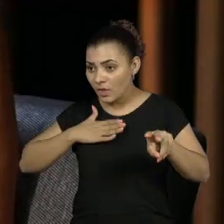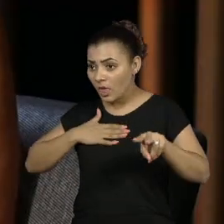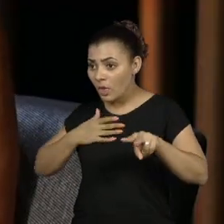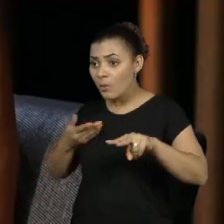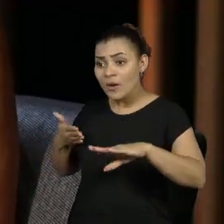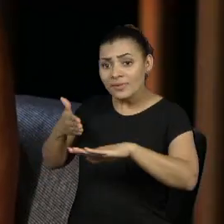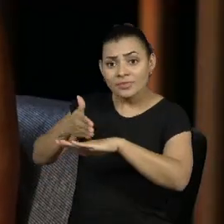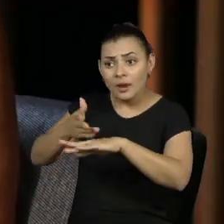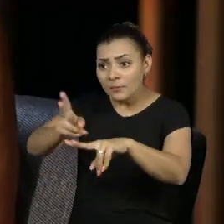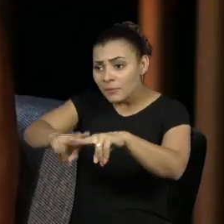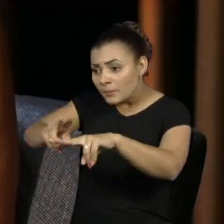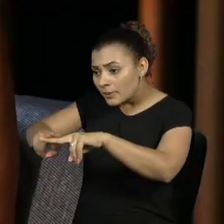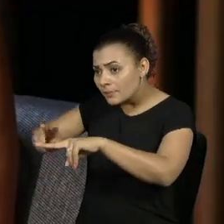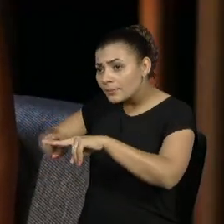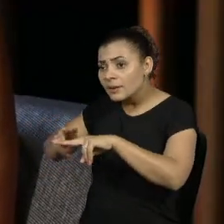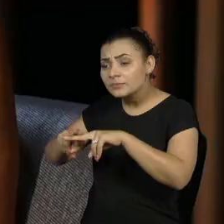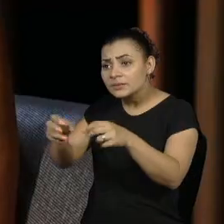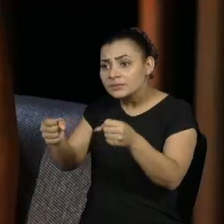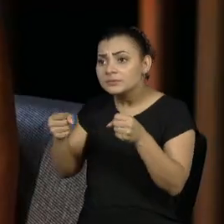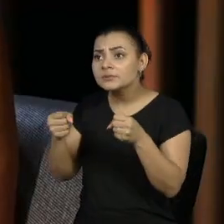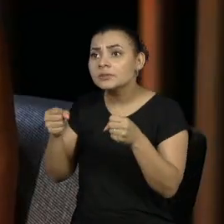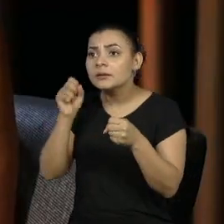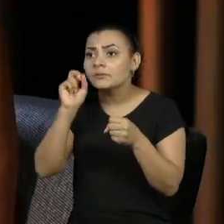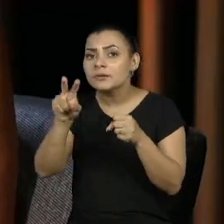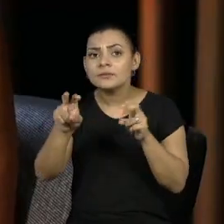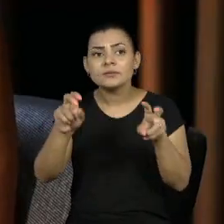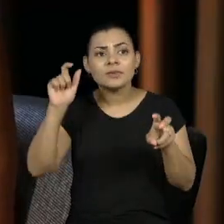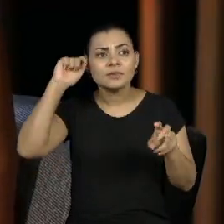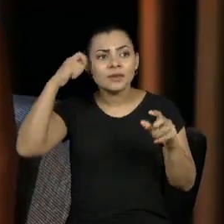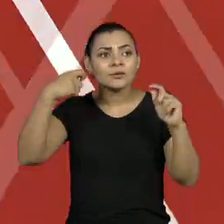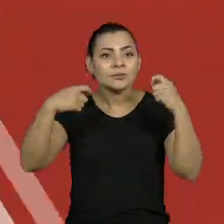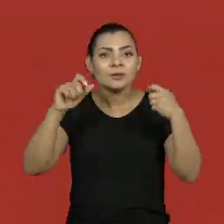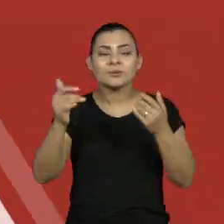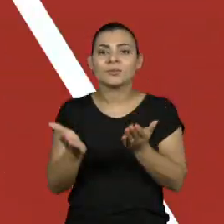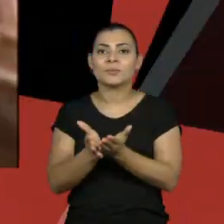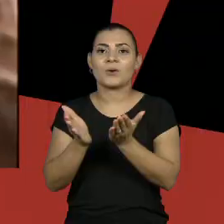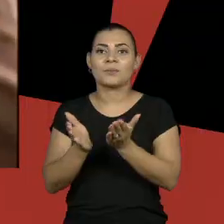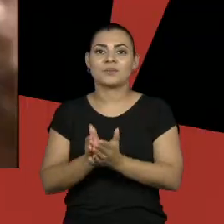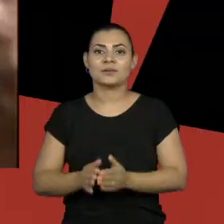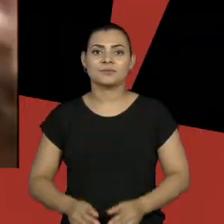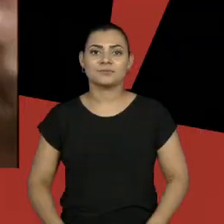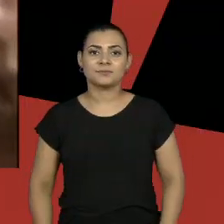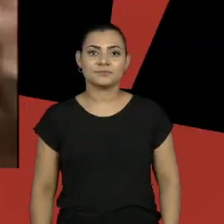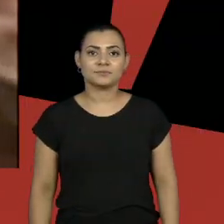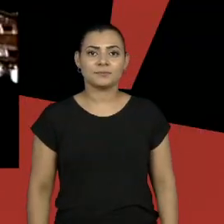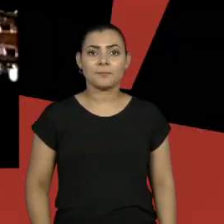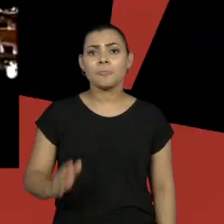na nas penitenciárias traz tudo é nele tudo é negro e Pobre